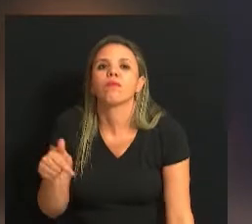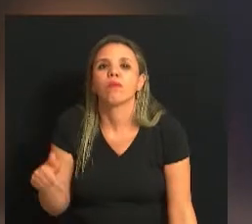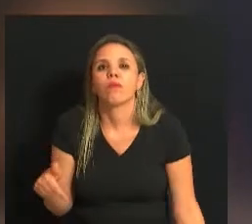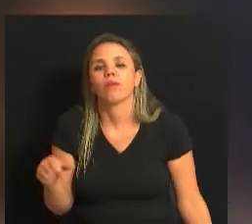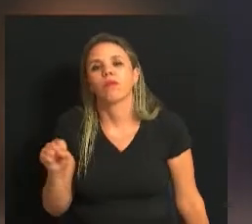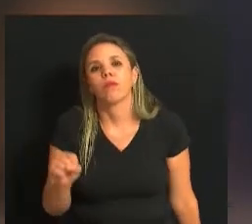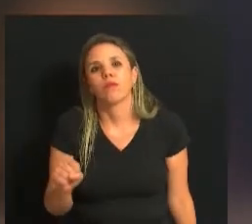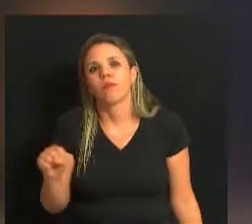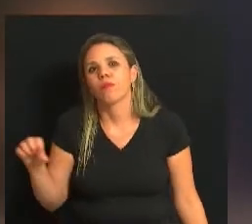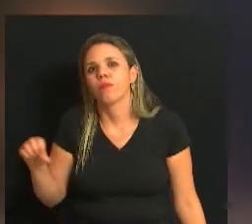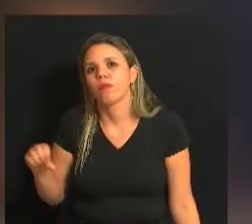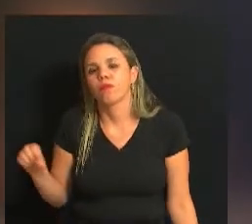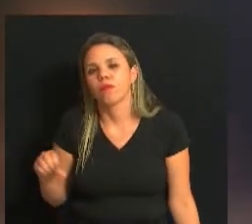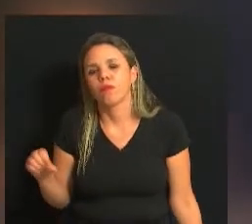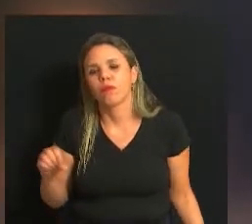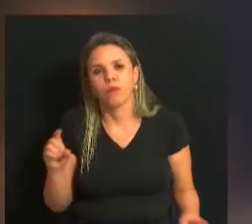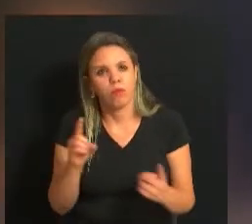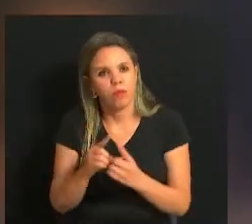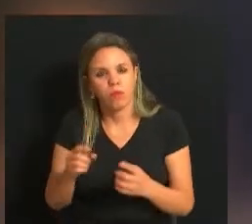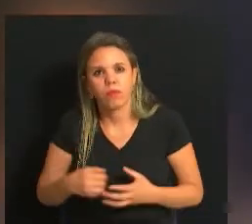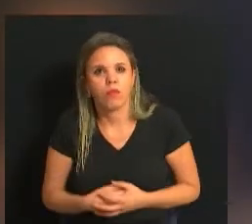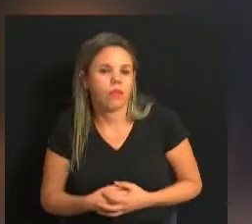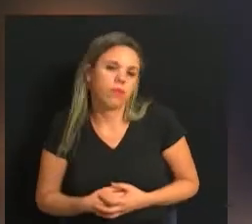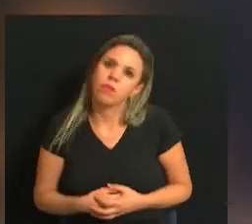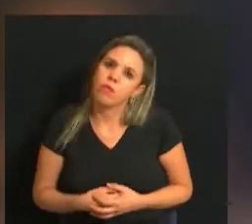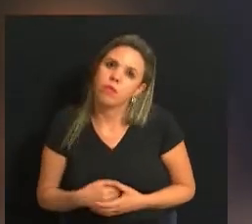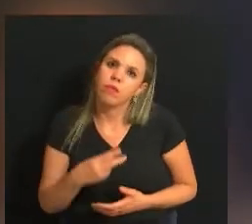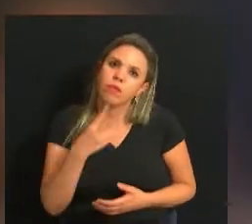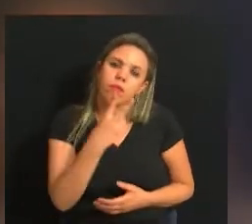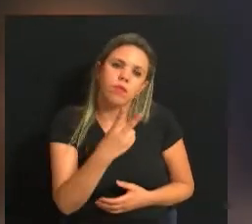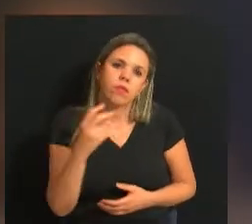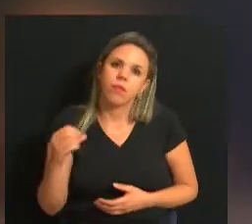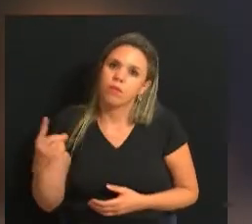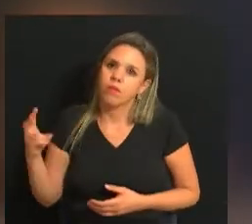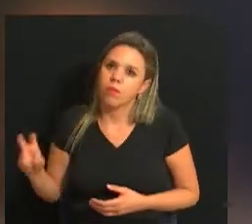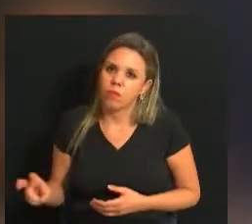1.699 atendimentos. Em 2015,